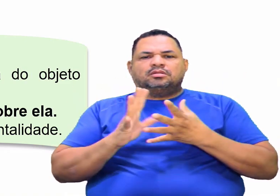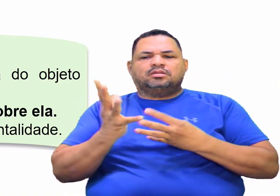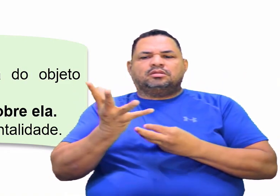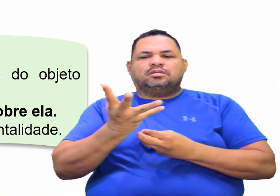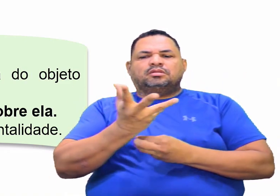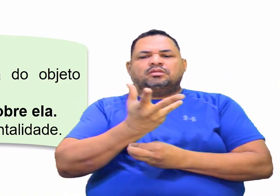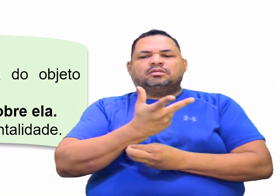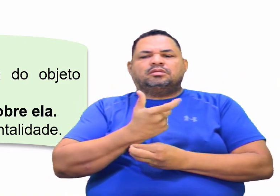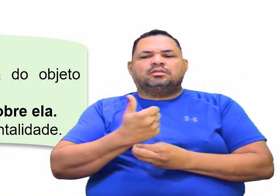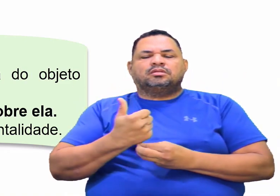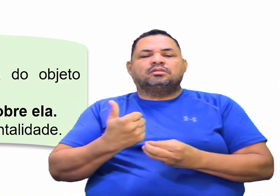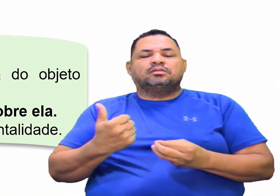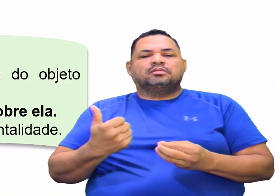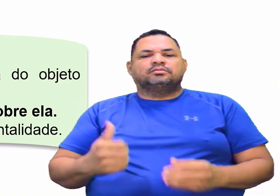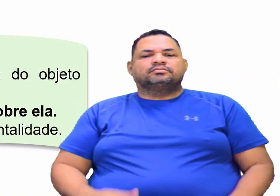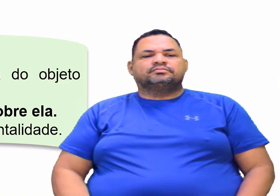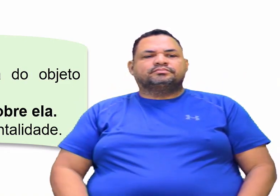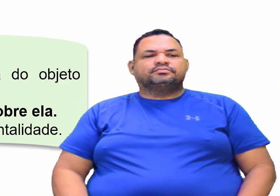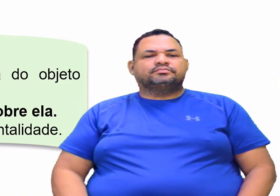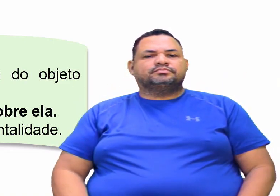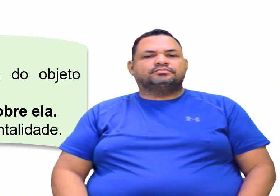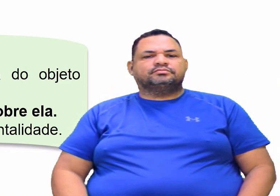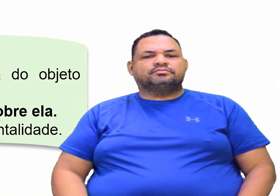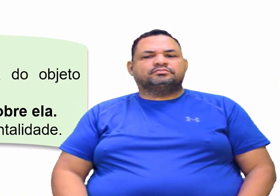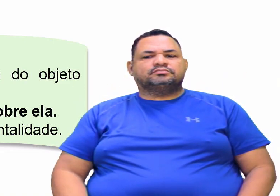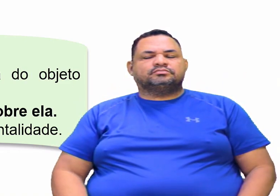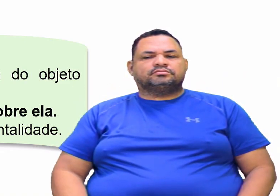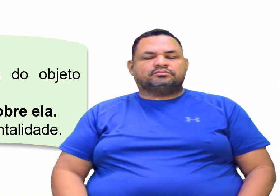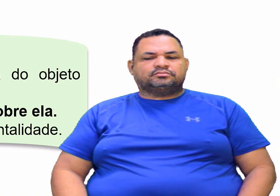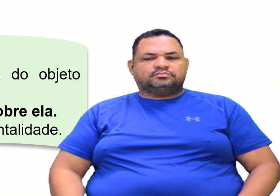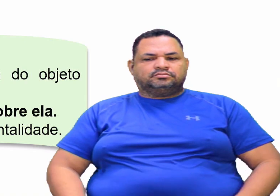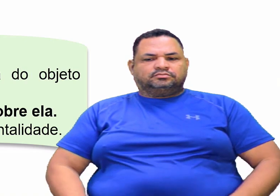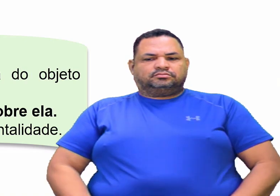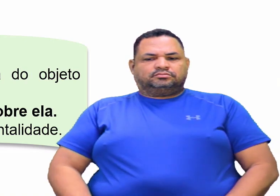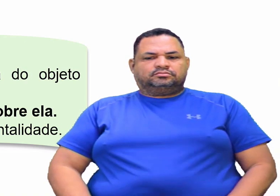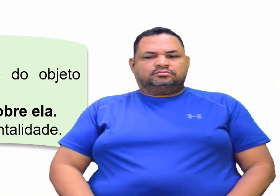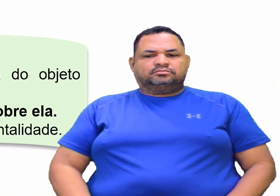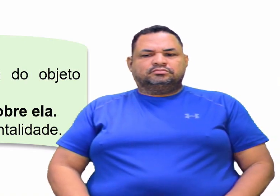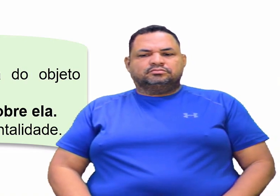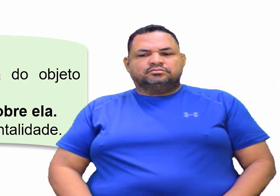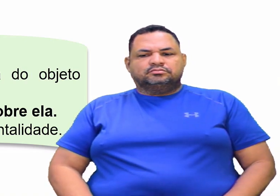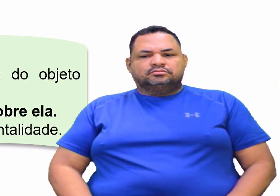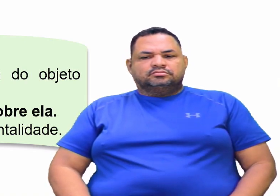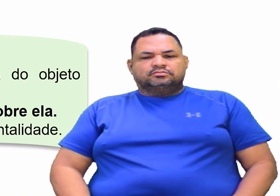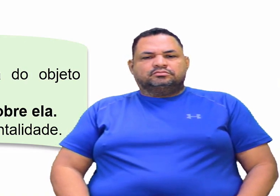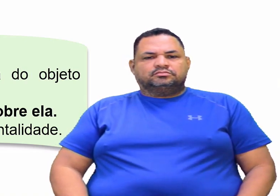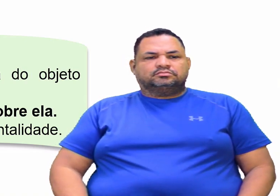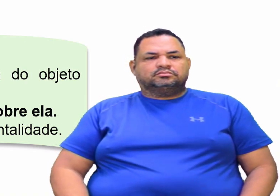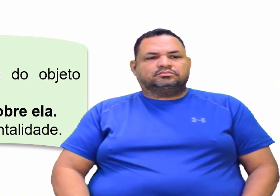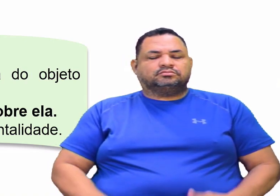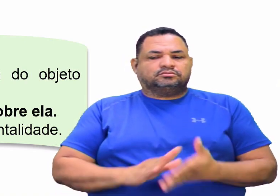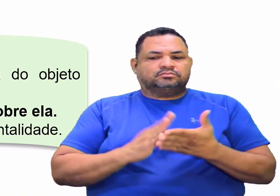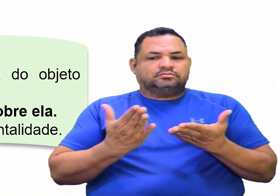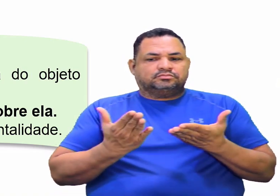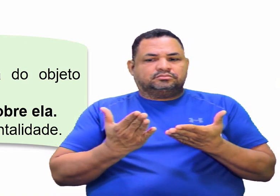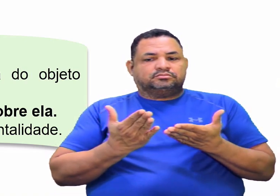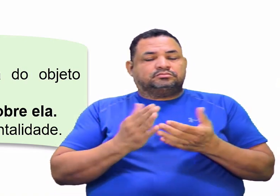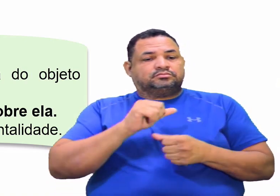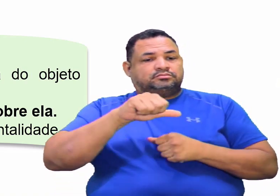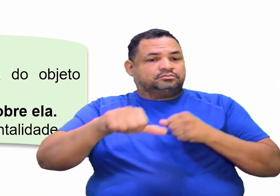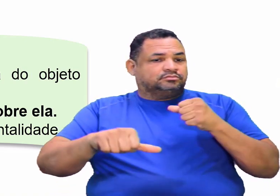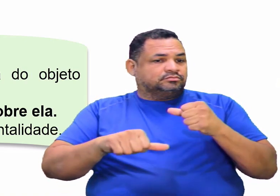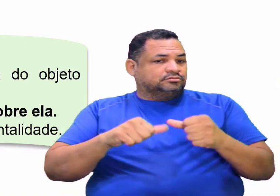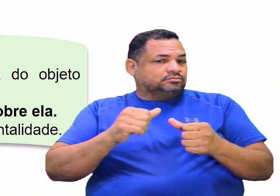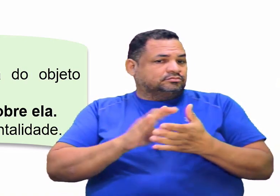liberdade artística. Tá? Isso é muito importante. Tá? Assim, para muitos, se tornou